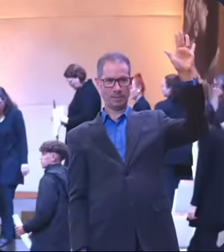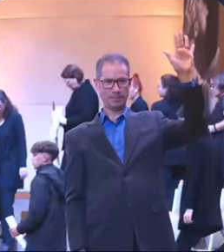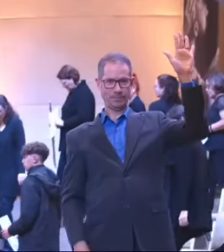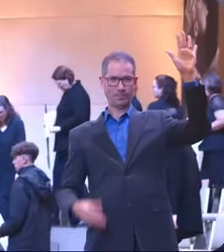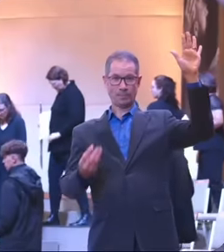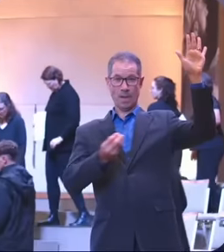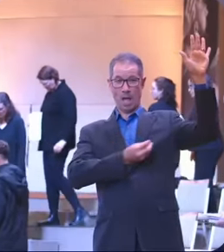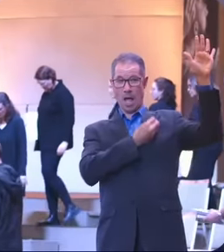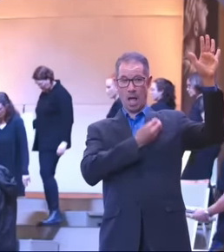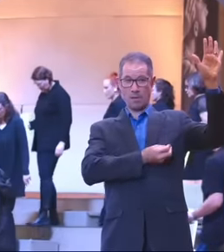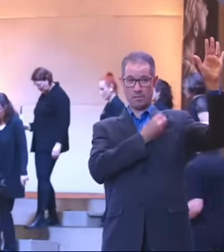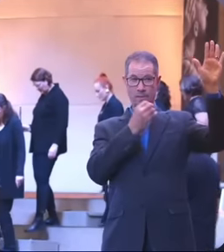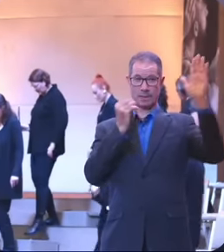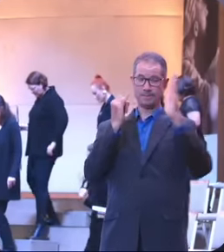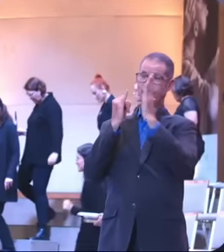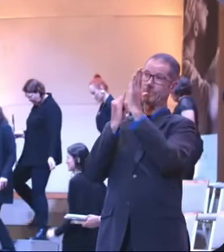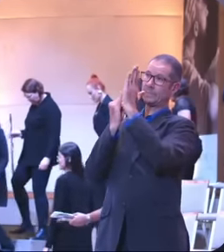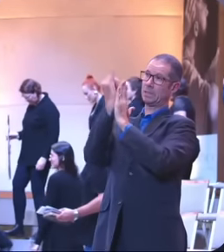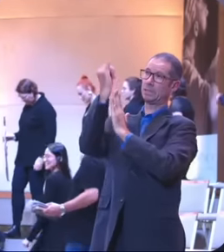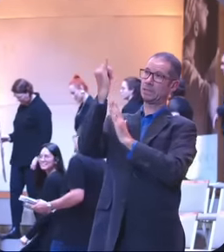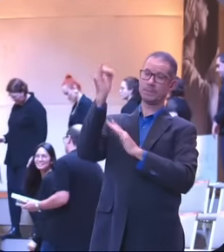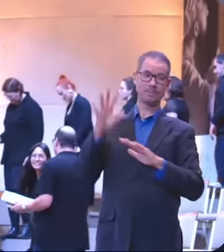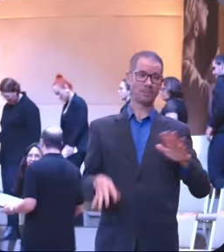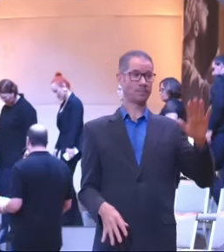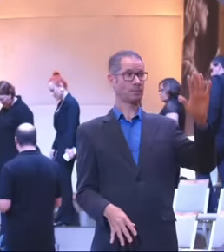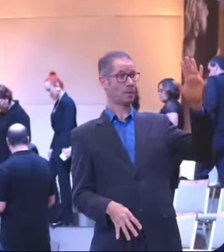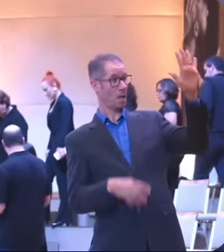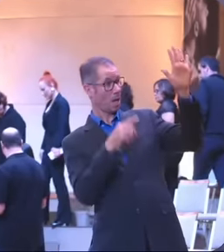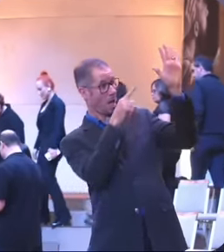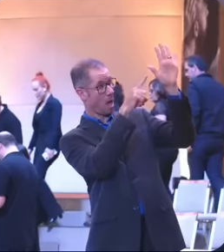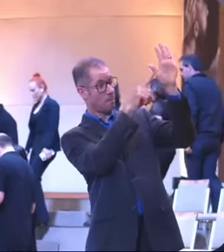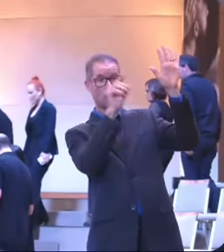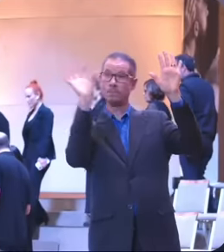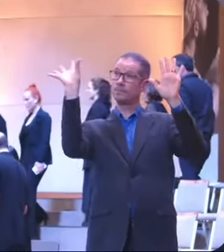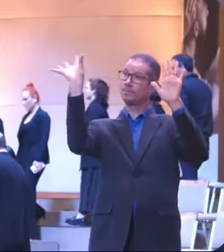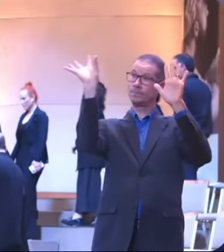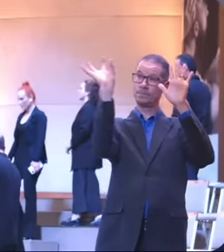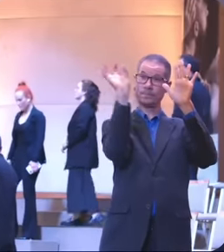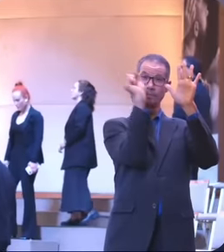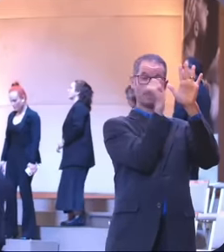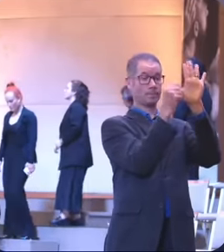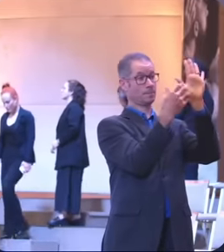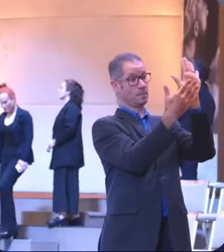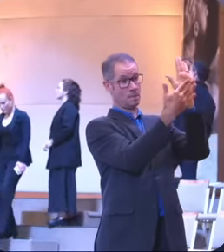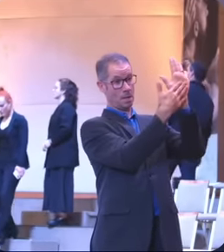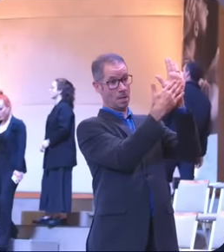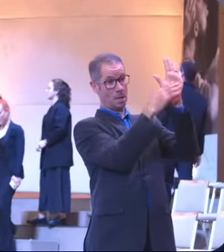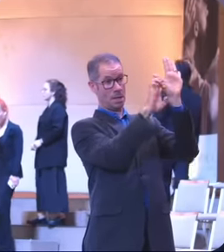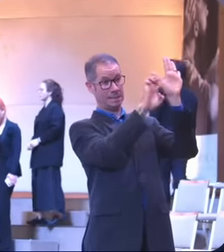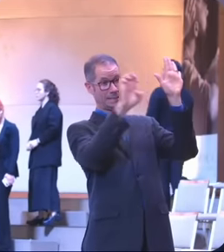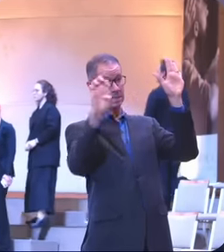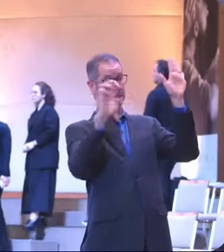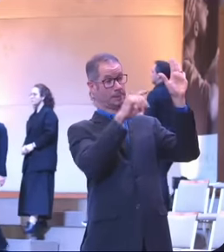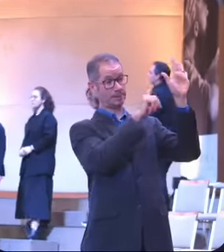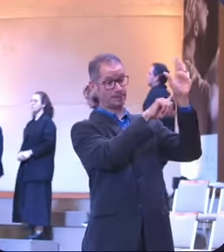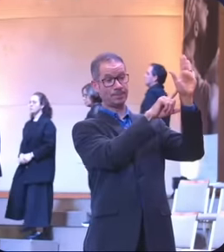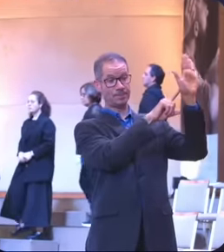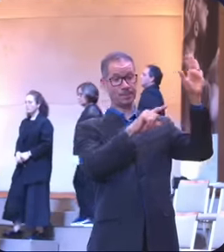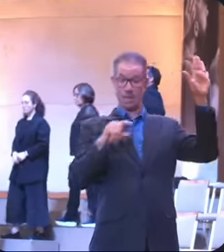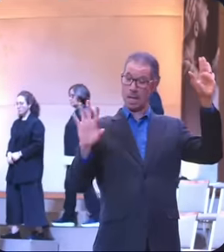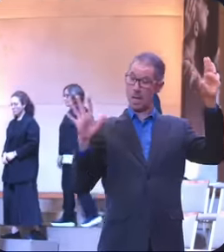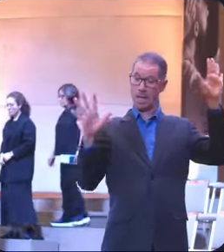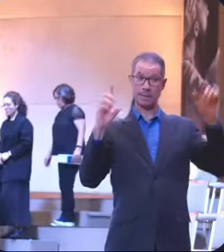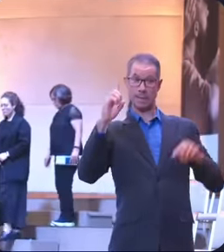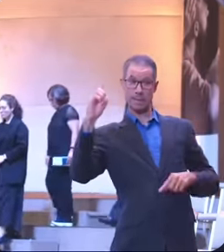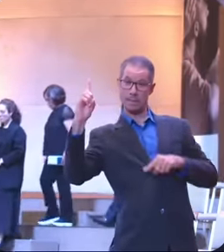Na vida da intercessão, com a mão a gente recebe. E essa é a mão que você recebe. A outra